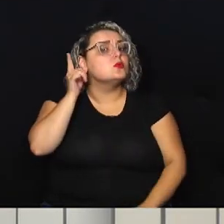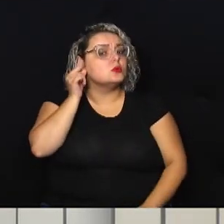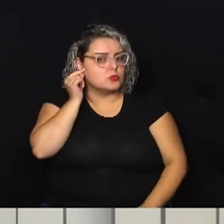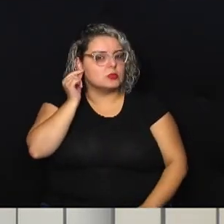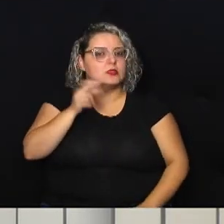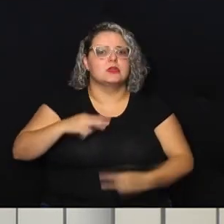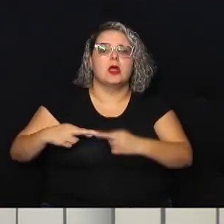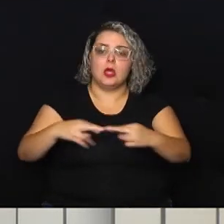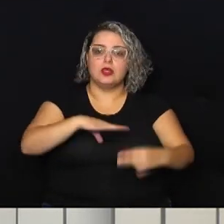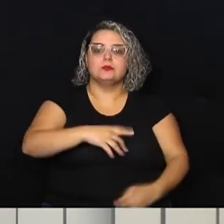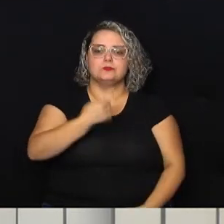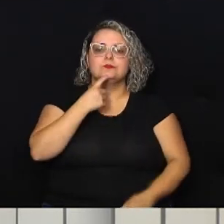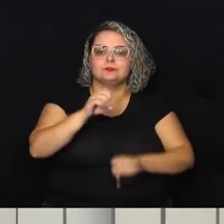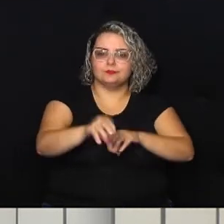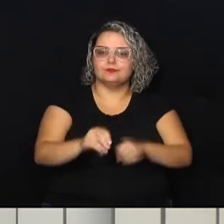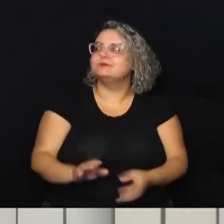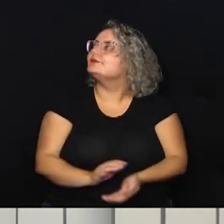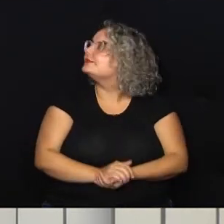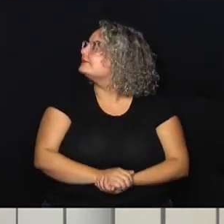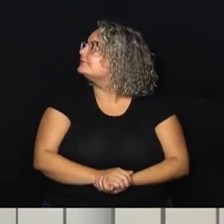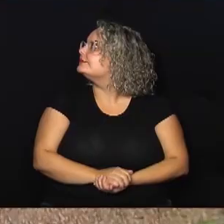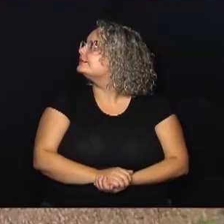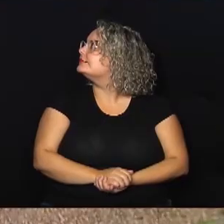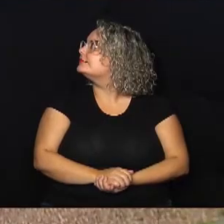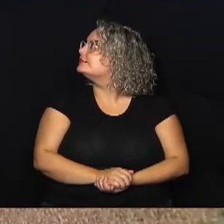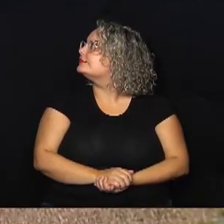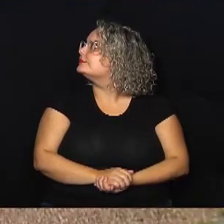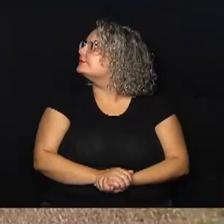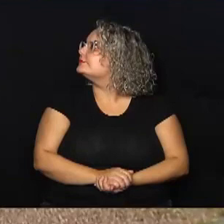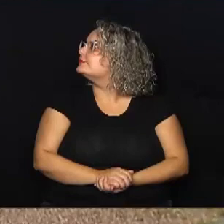rede municipal de ensino.